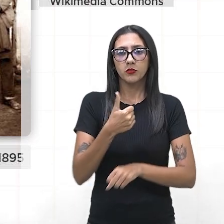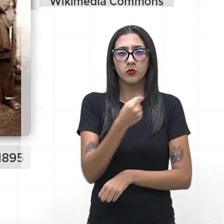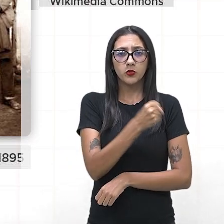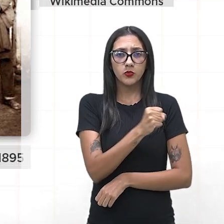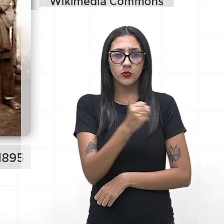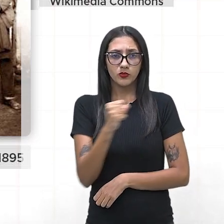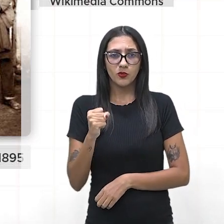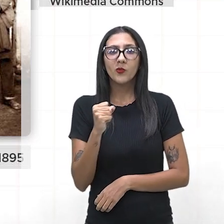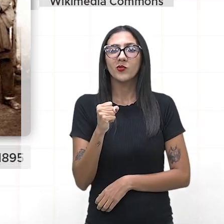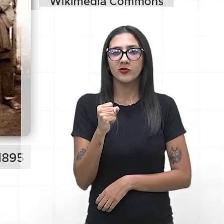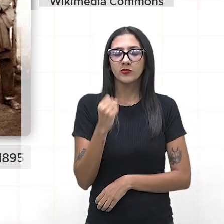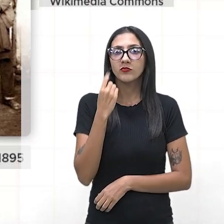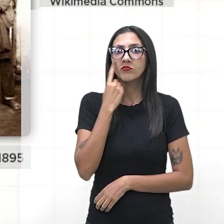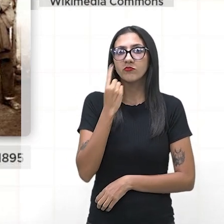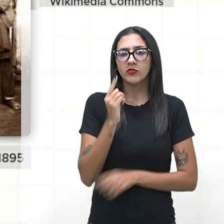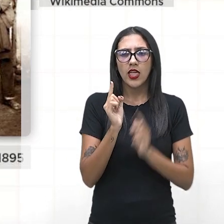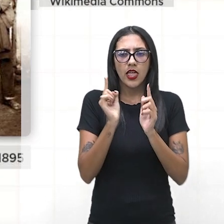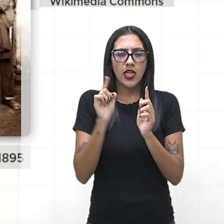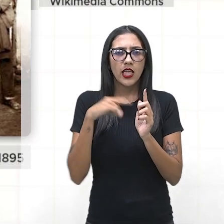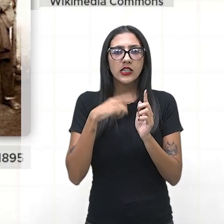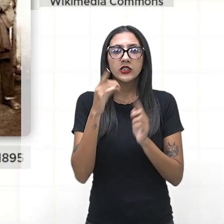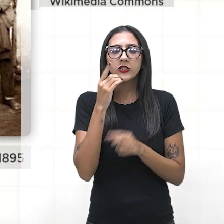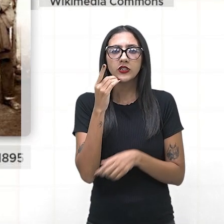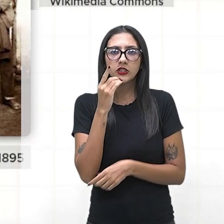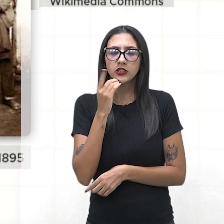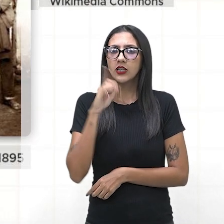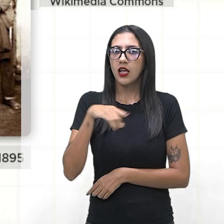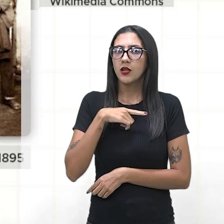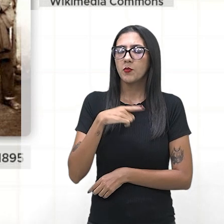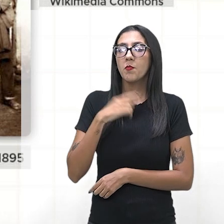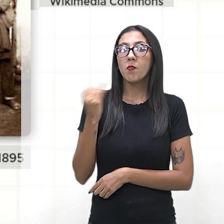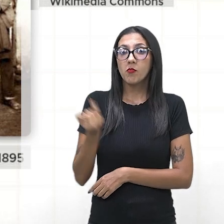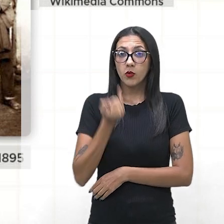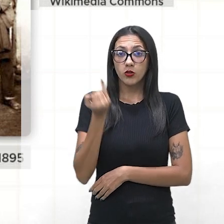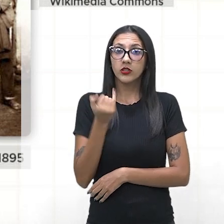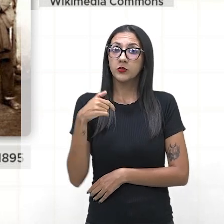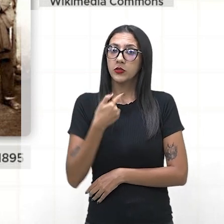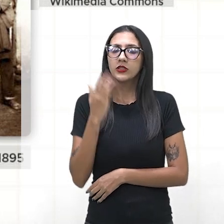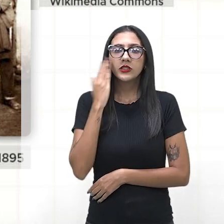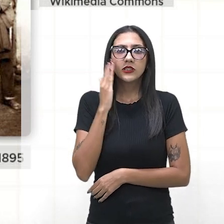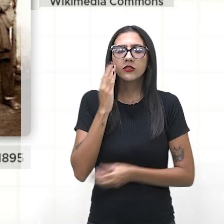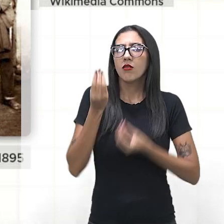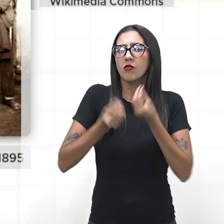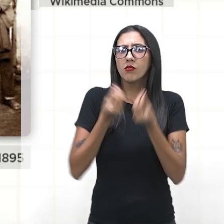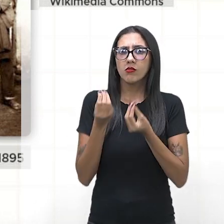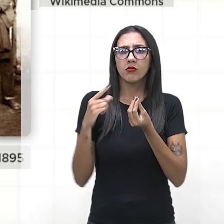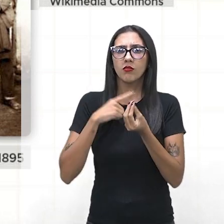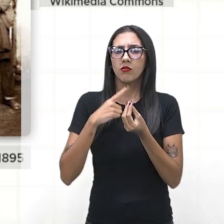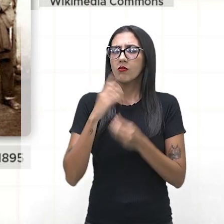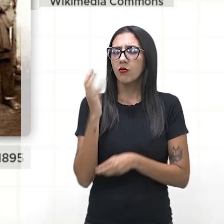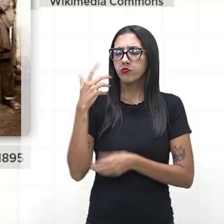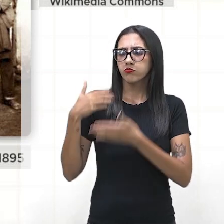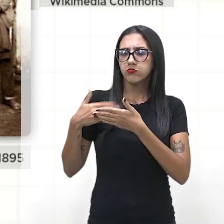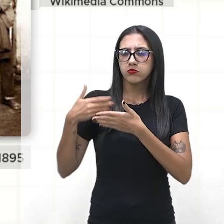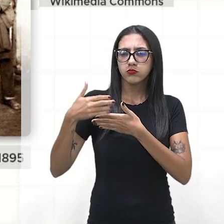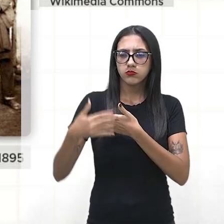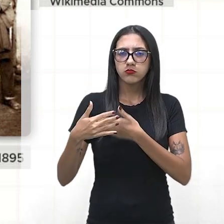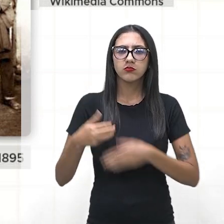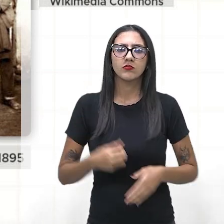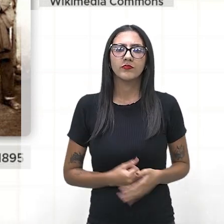1888, prestem atenção, guardem essa data, porque é importante para a gente compreender o processo, tá, gente? 13 de